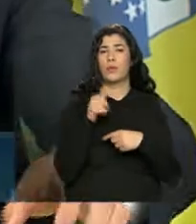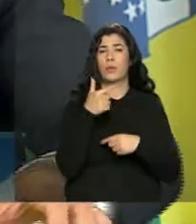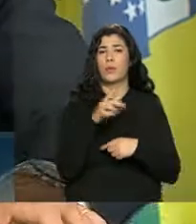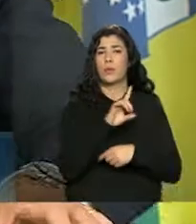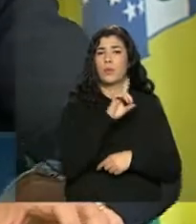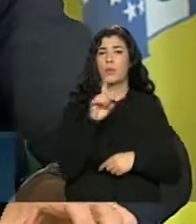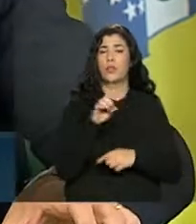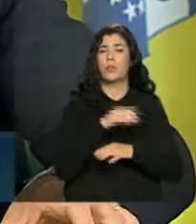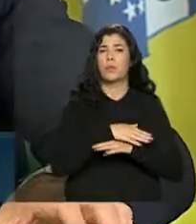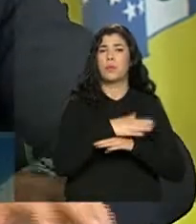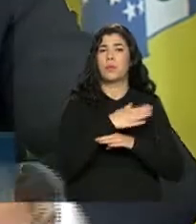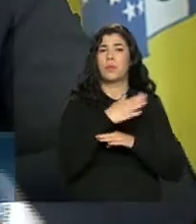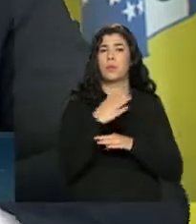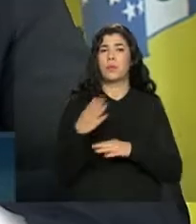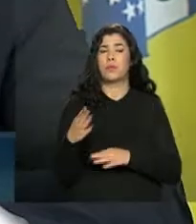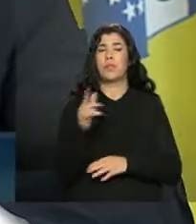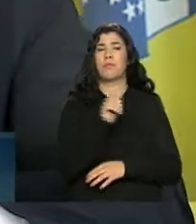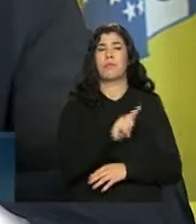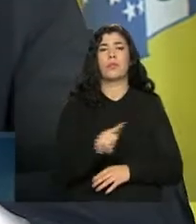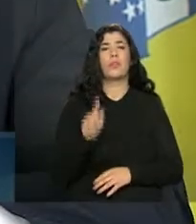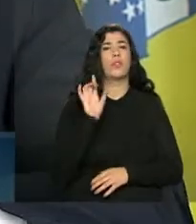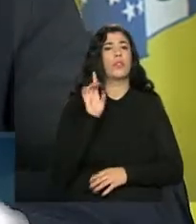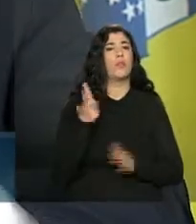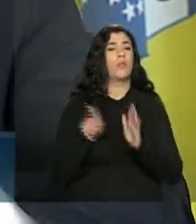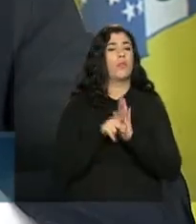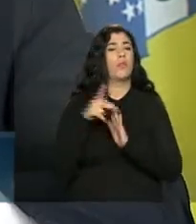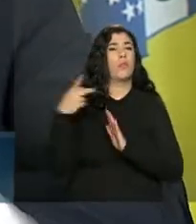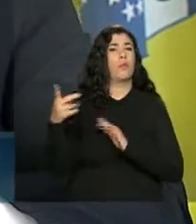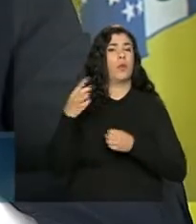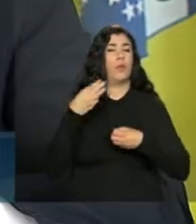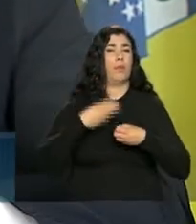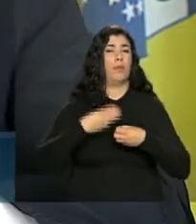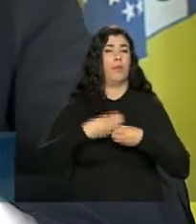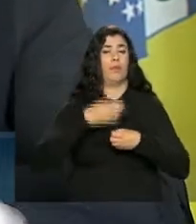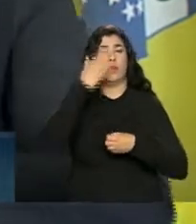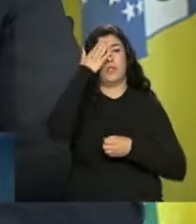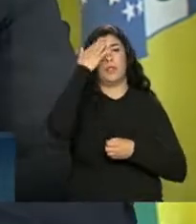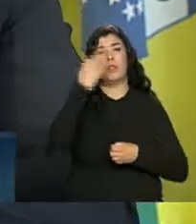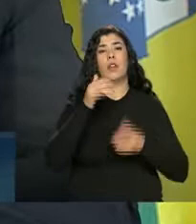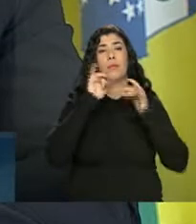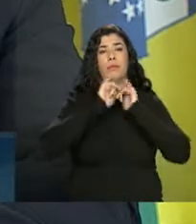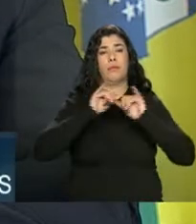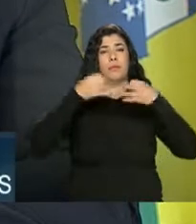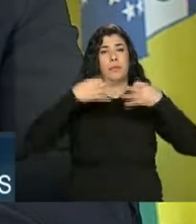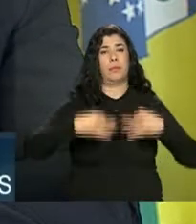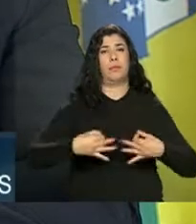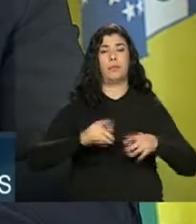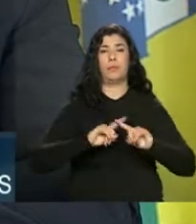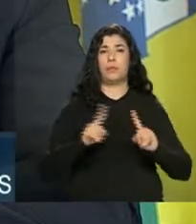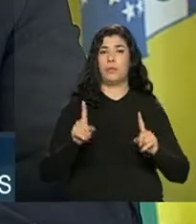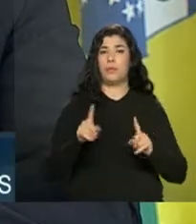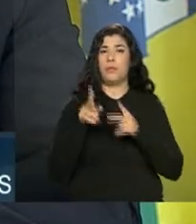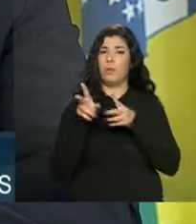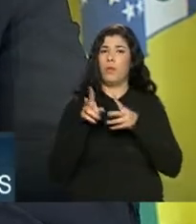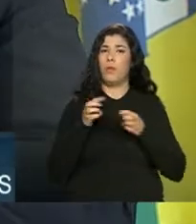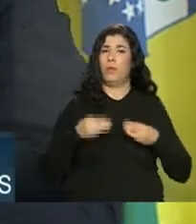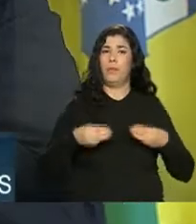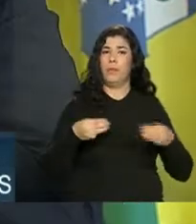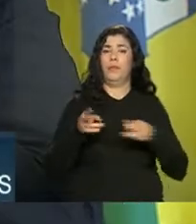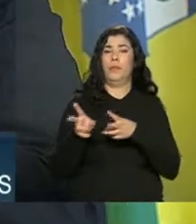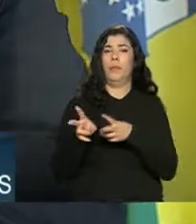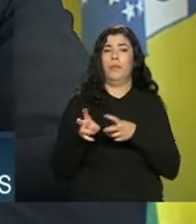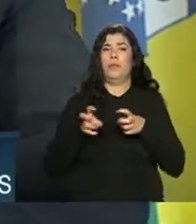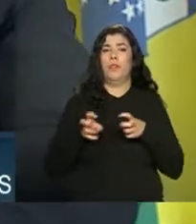depois de três dias essa só os municípios sabem informar Mas a partir desse momento o